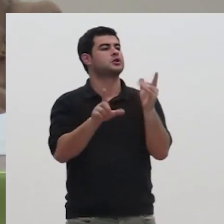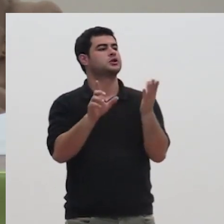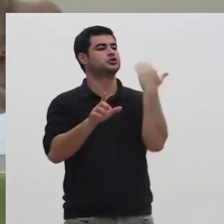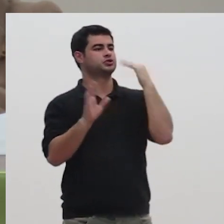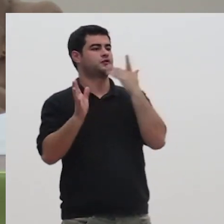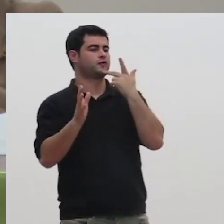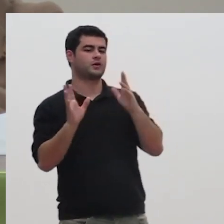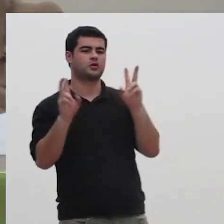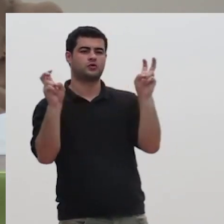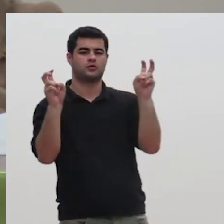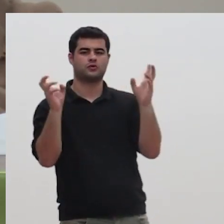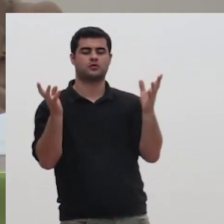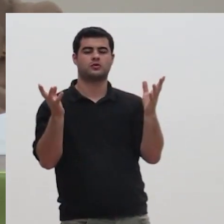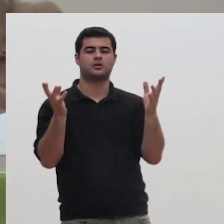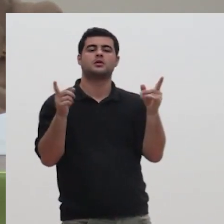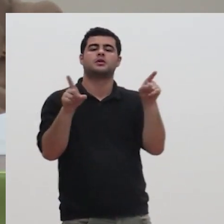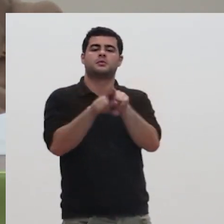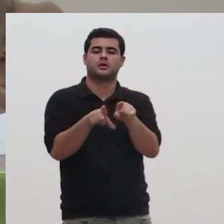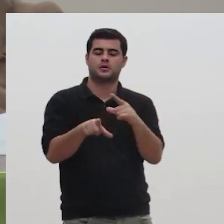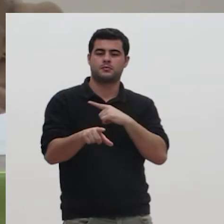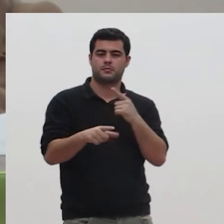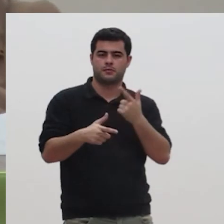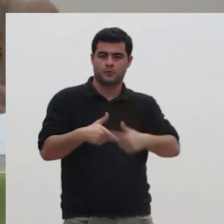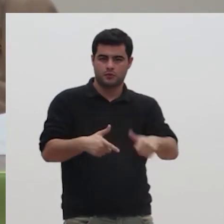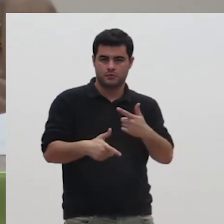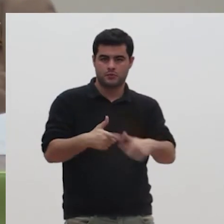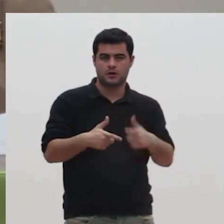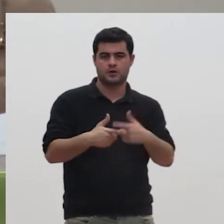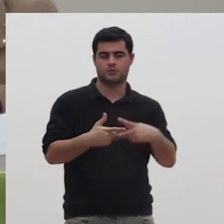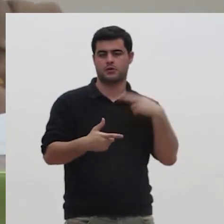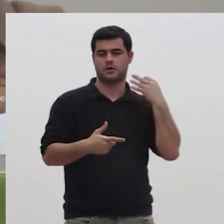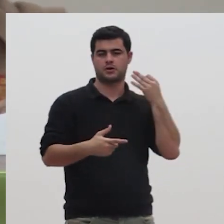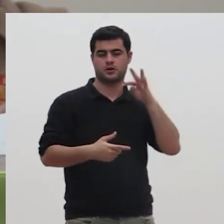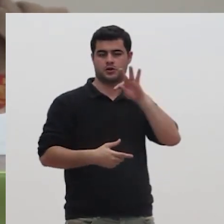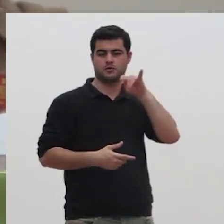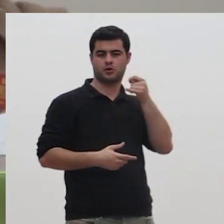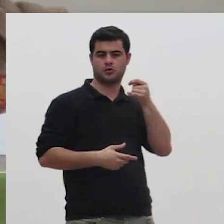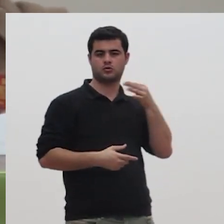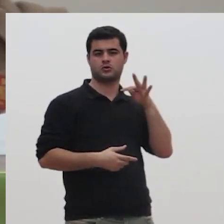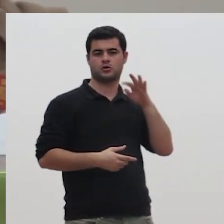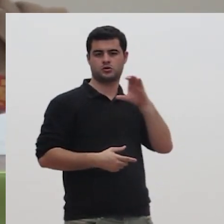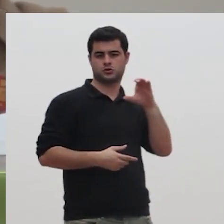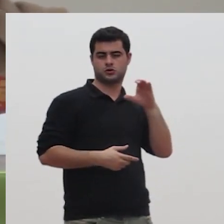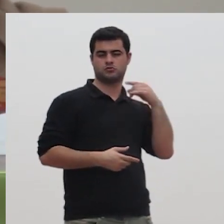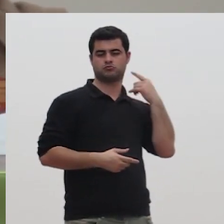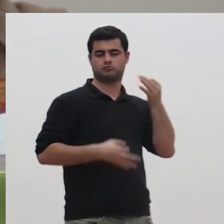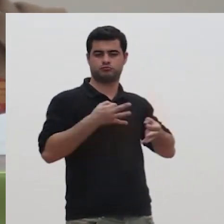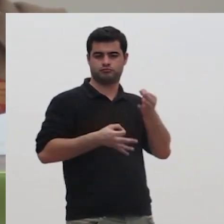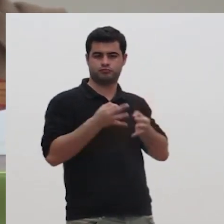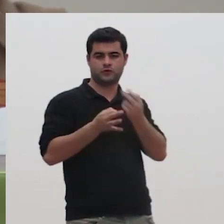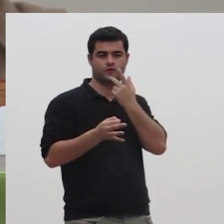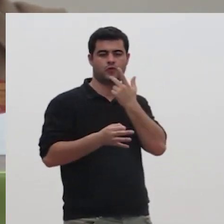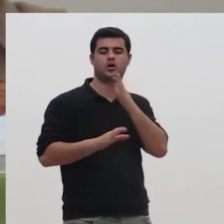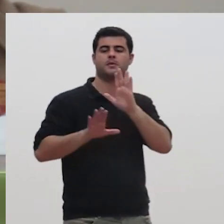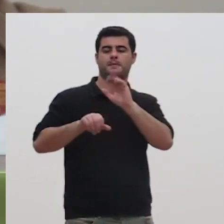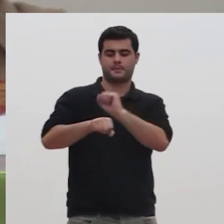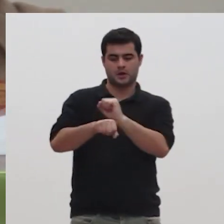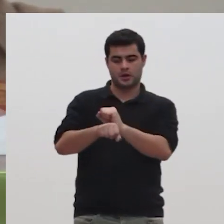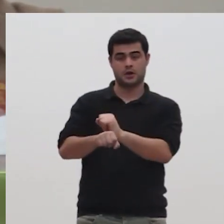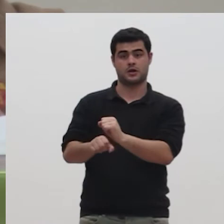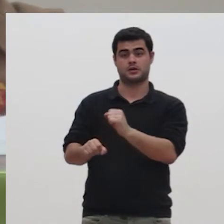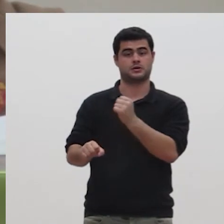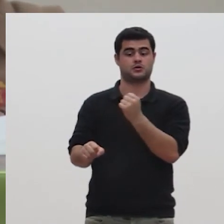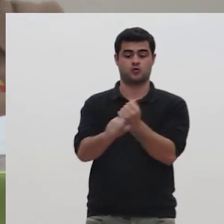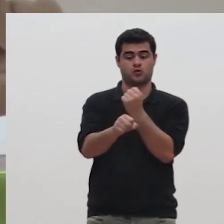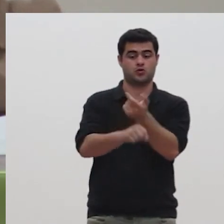e tanto isso é um grande problema que o próprio Tribunal de Contas da União falou, olha, chega de começar a nova obra enquanto não termina as obras que estão